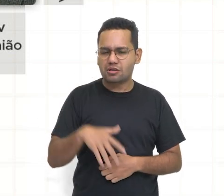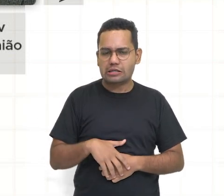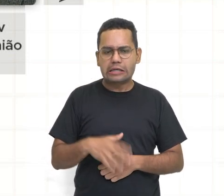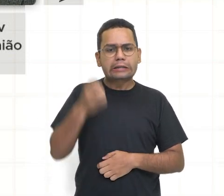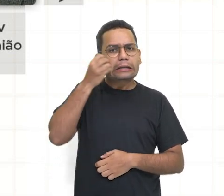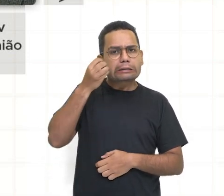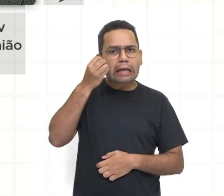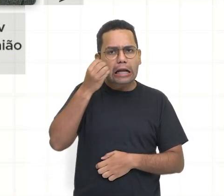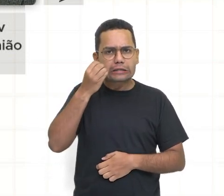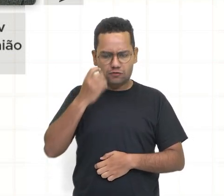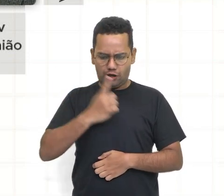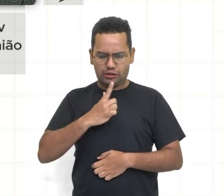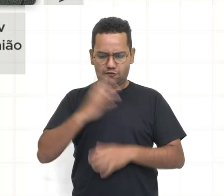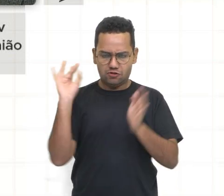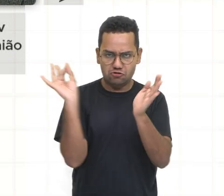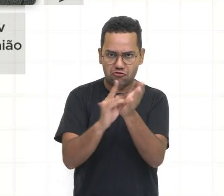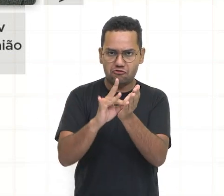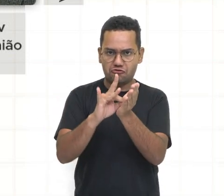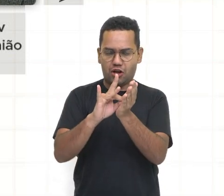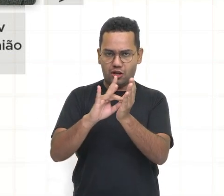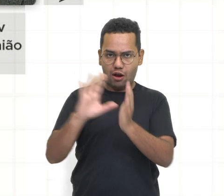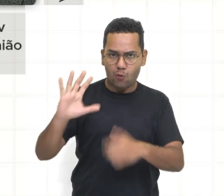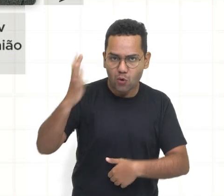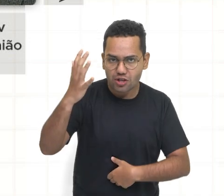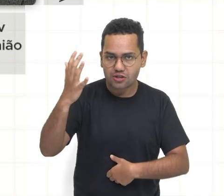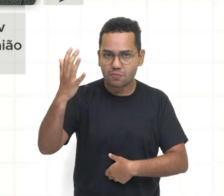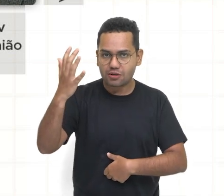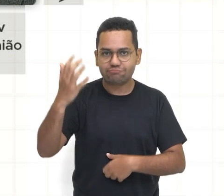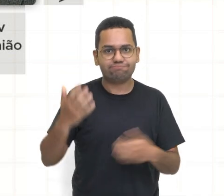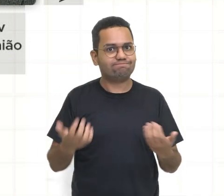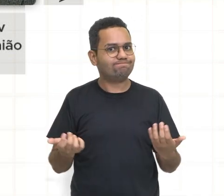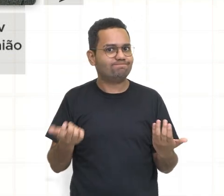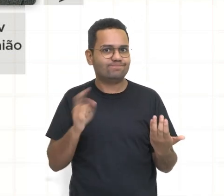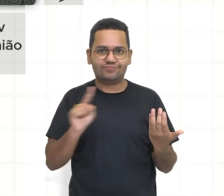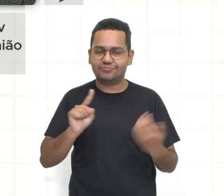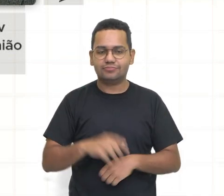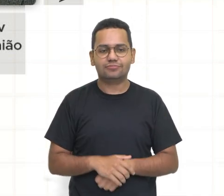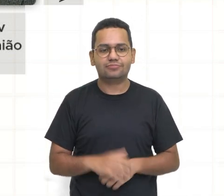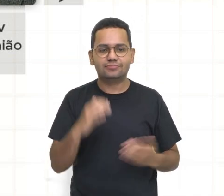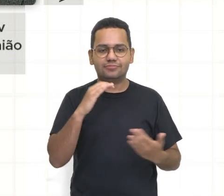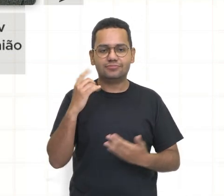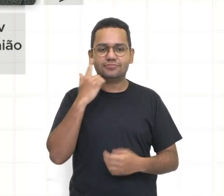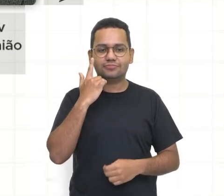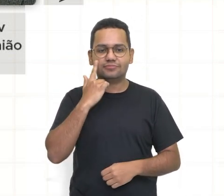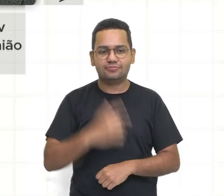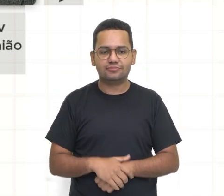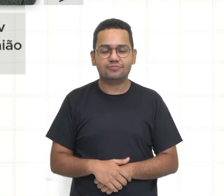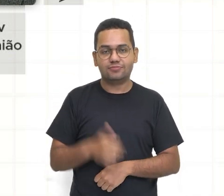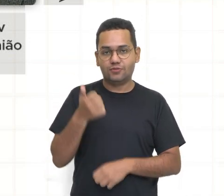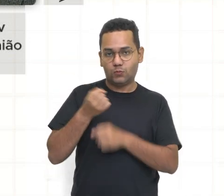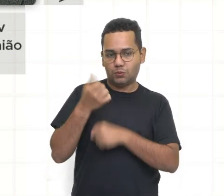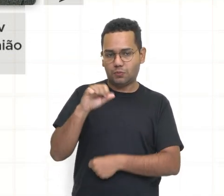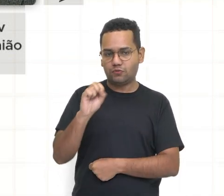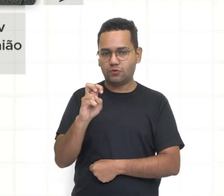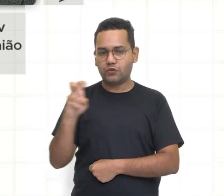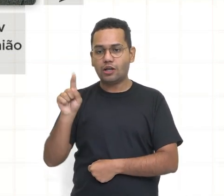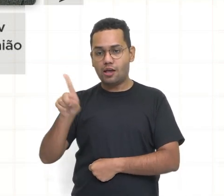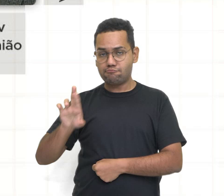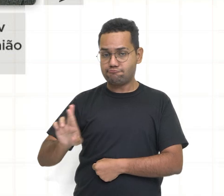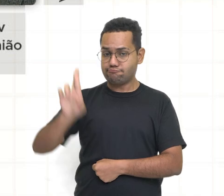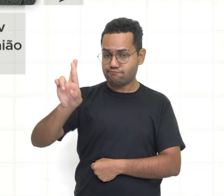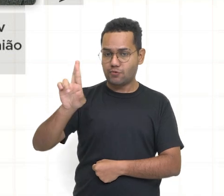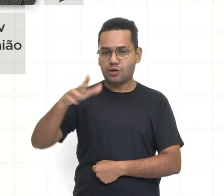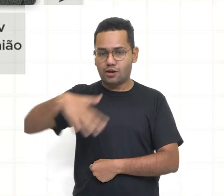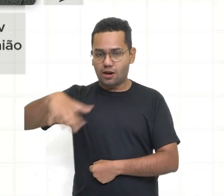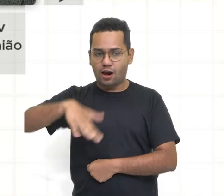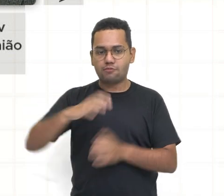efeito que o governo esperava naquele momento. Vamos então ao texto. Vamos lá, gente. Em 1985, Mikhail Gorbachev assumiu o